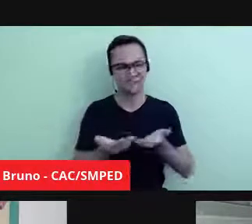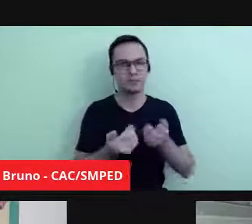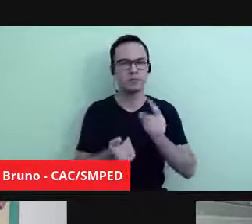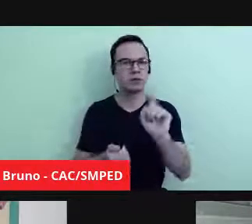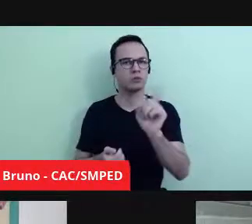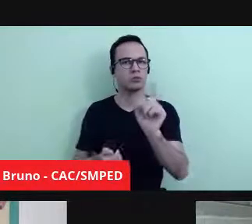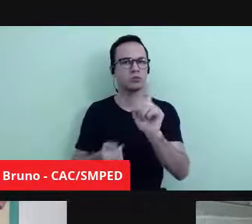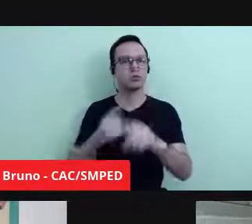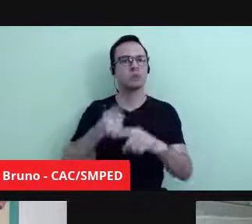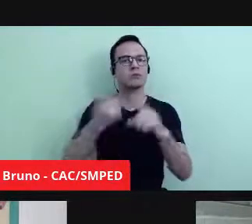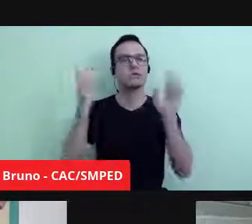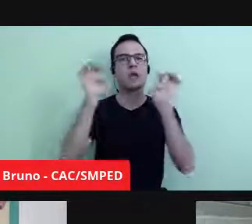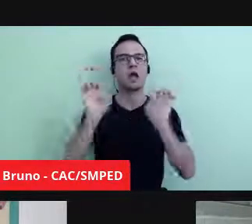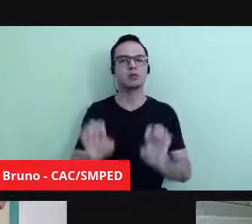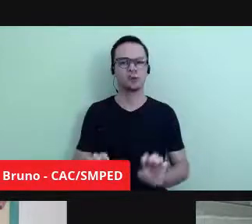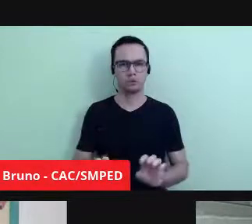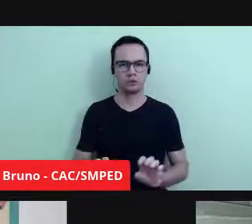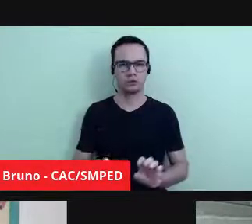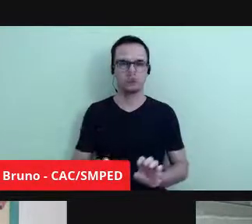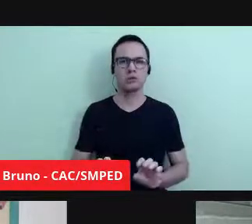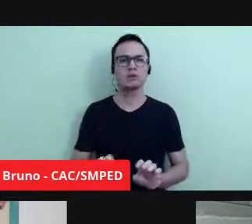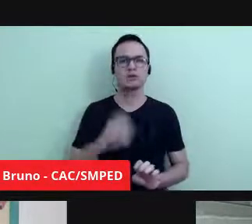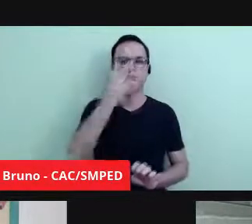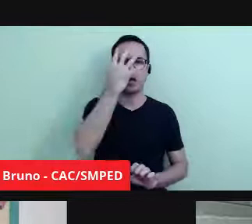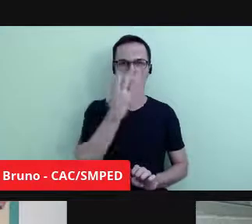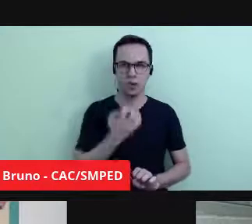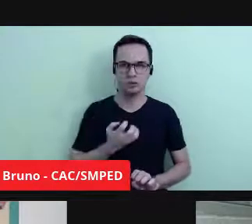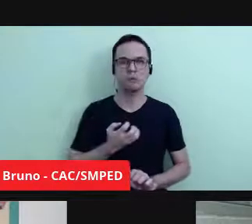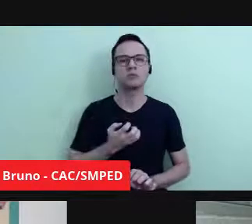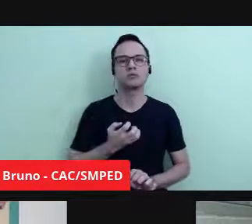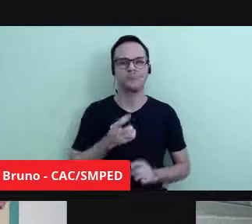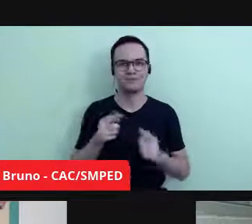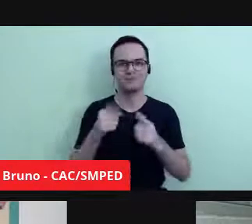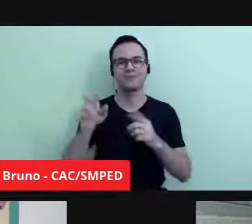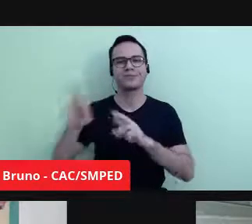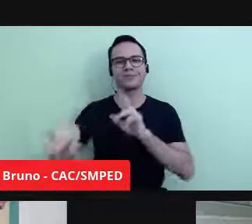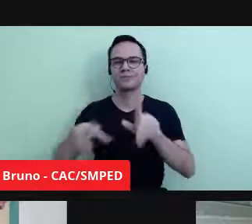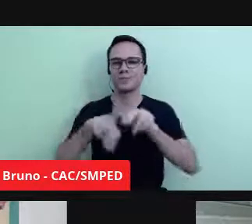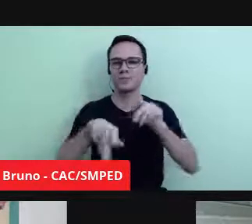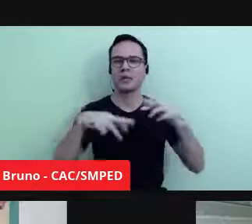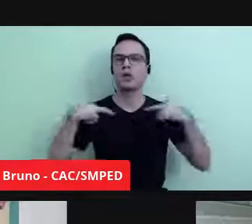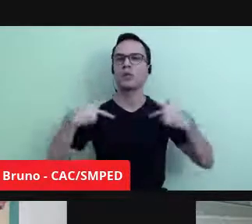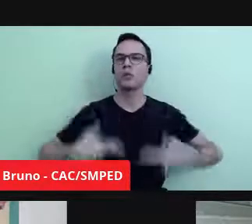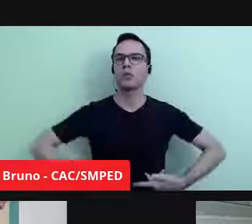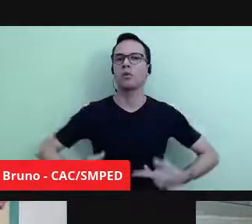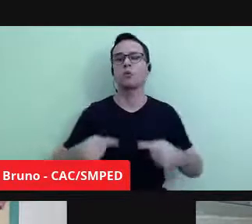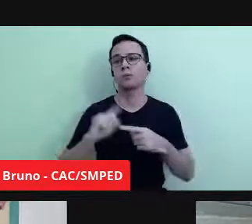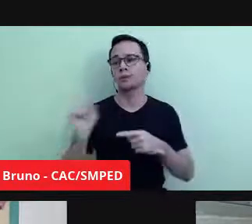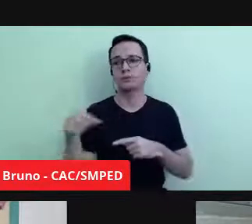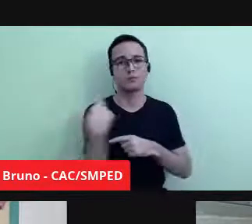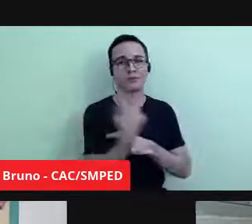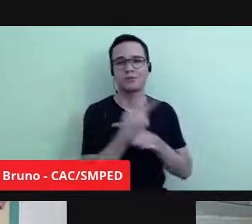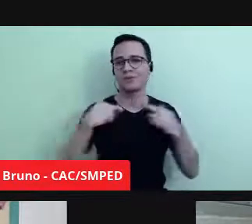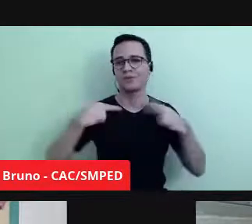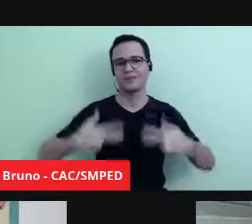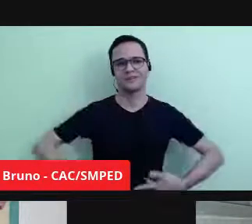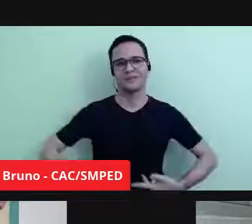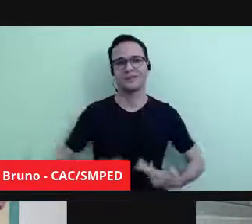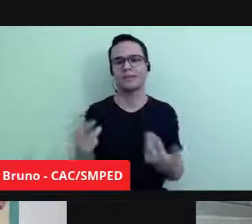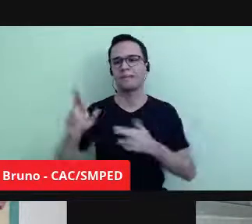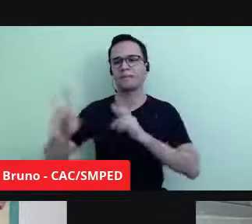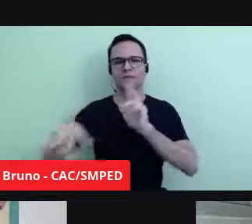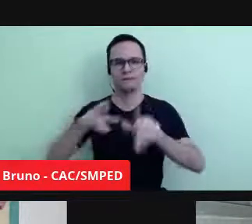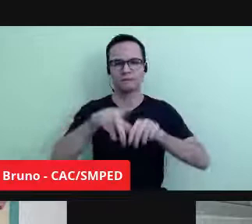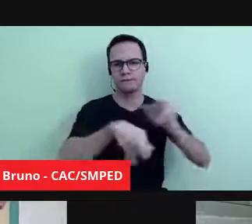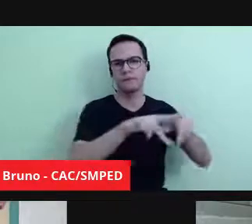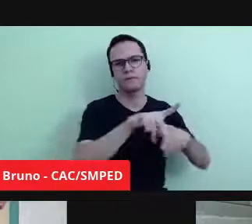questão mais ética que a gente pode fazer. Porque é exatamente essa diversidade humana que nos torna humanos. Essa diversidade humana